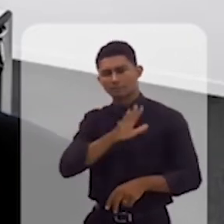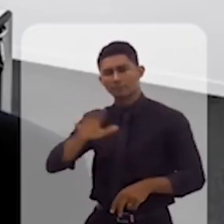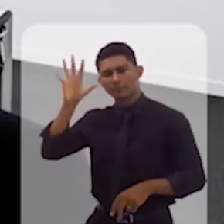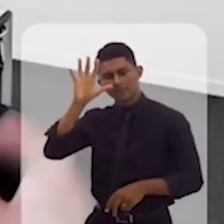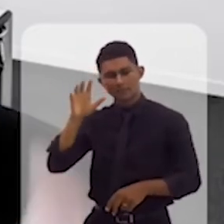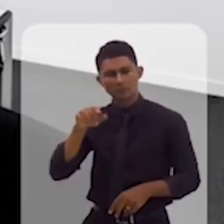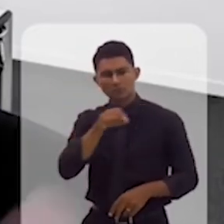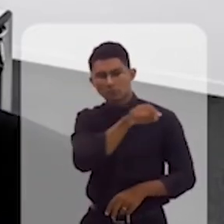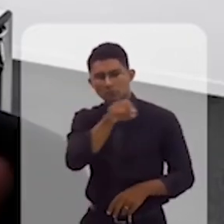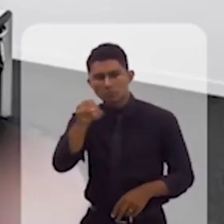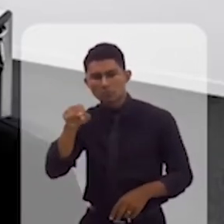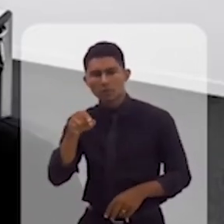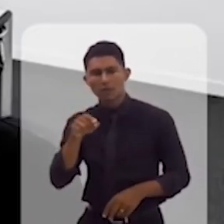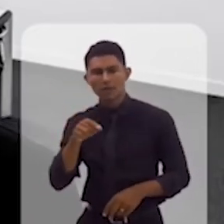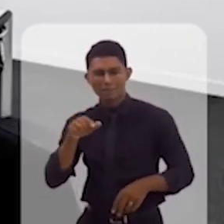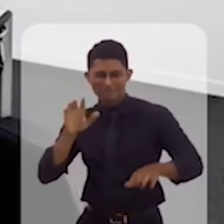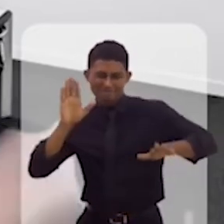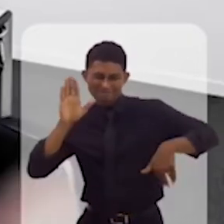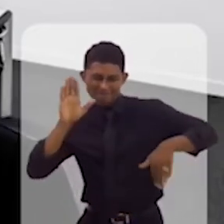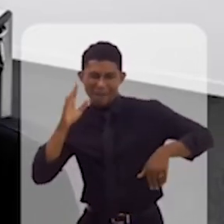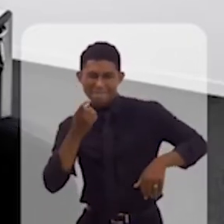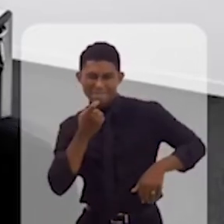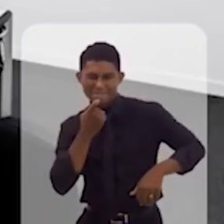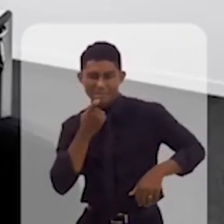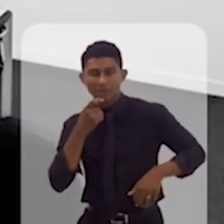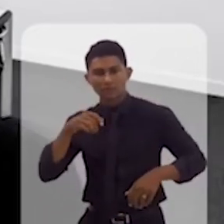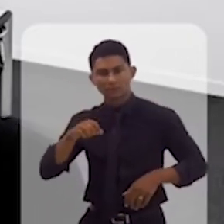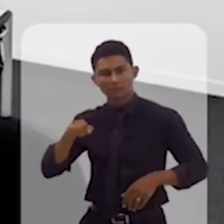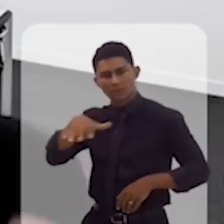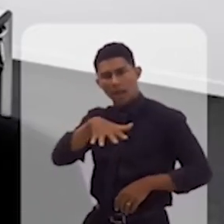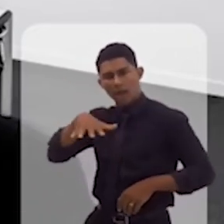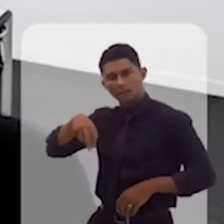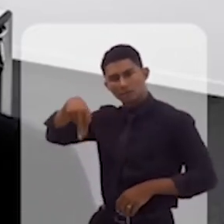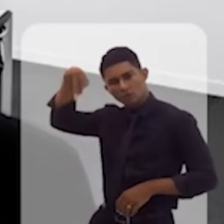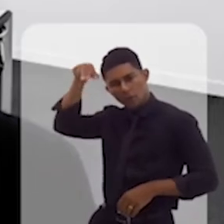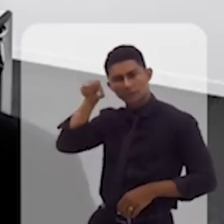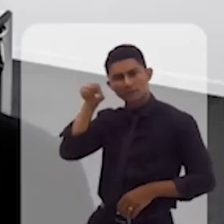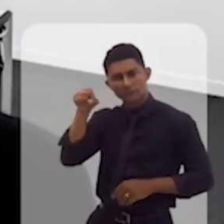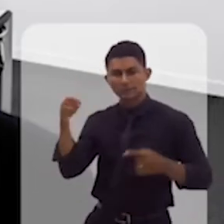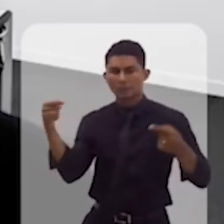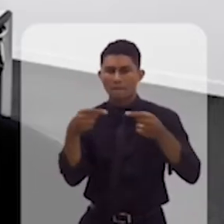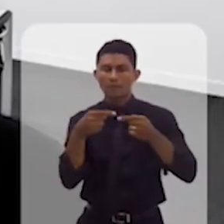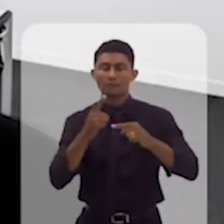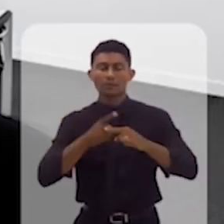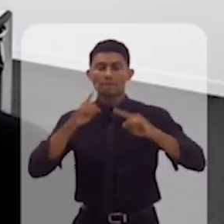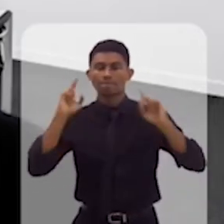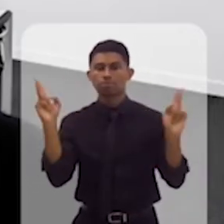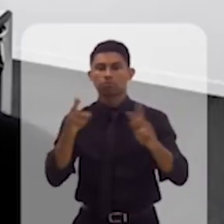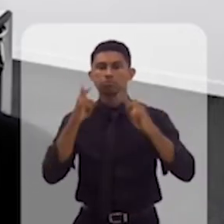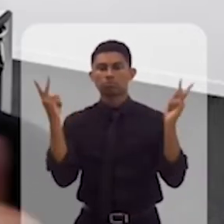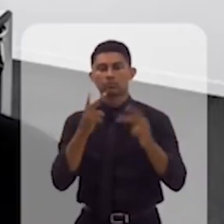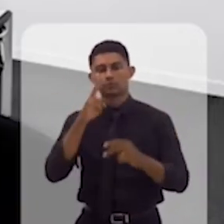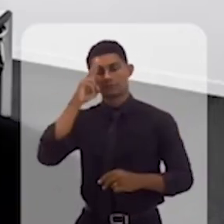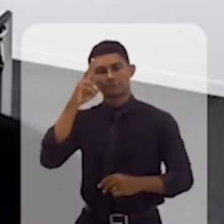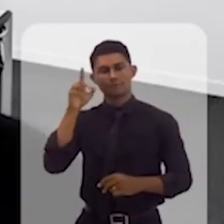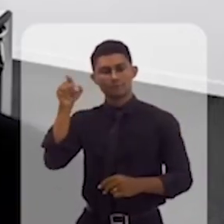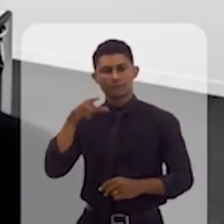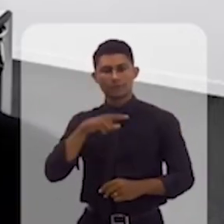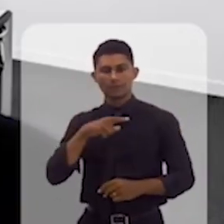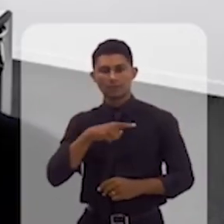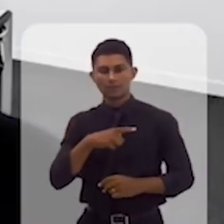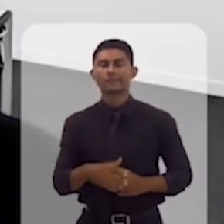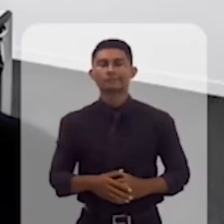costa, de fato, novamente, o Nordeste ele tem um grande destaque, porque os ventos ali são bastante fortes e com